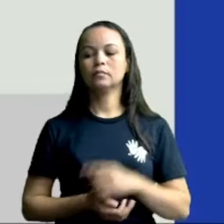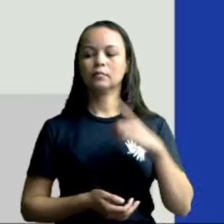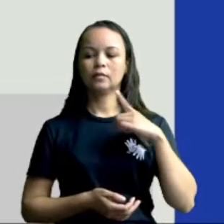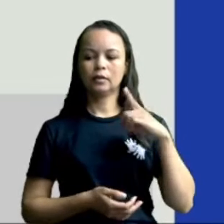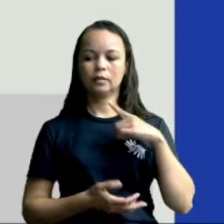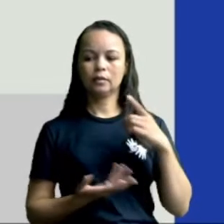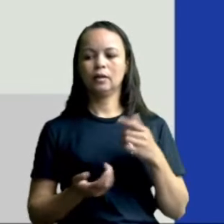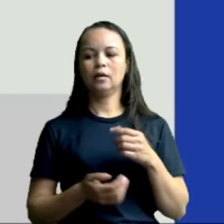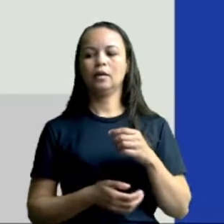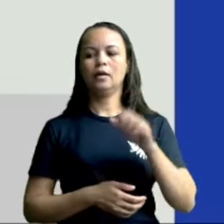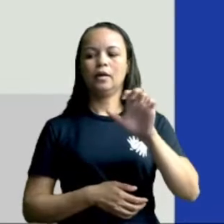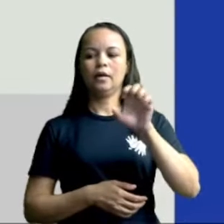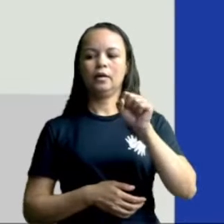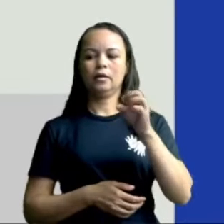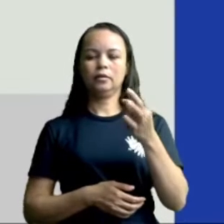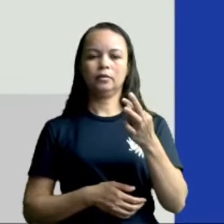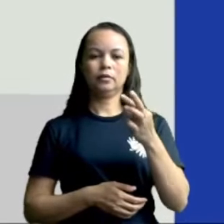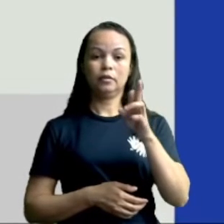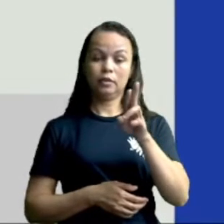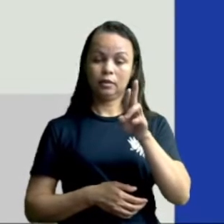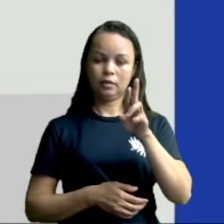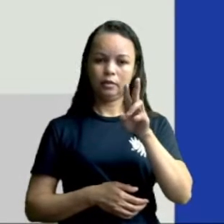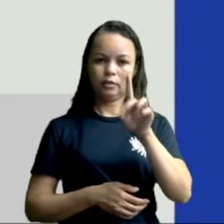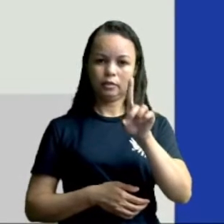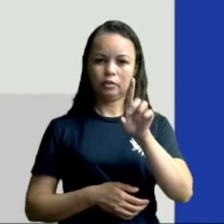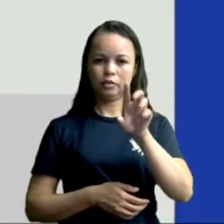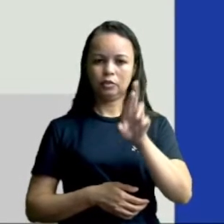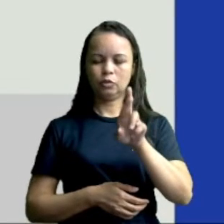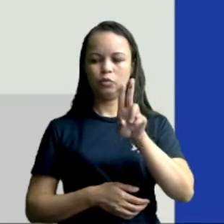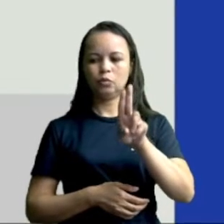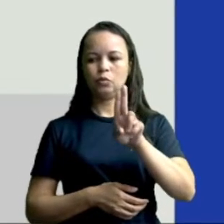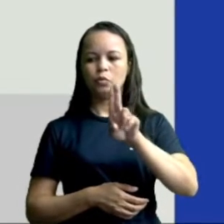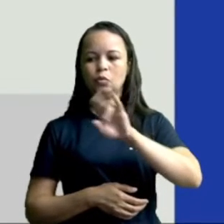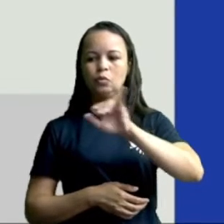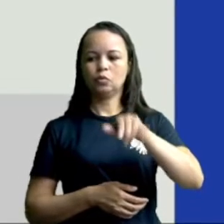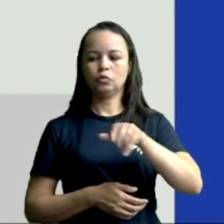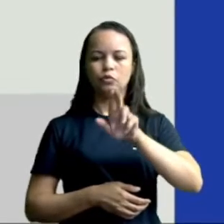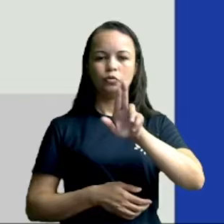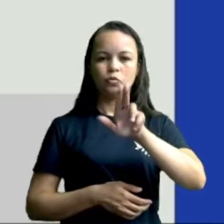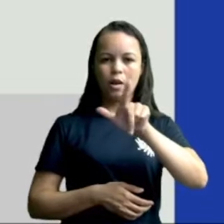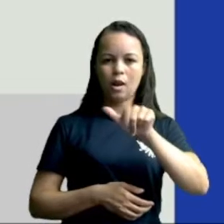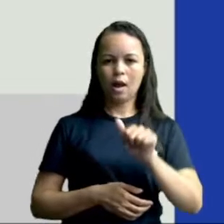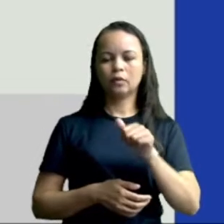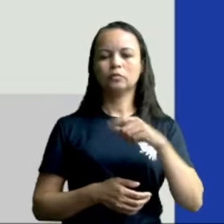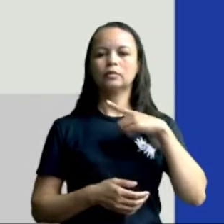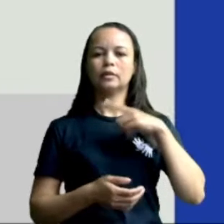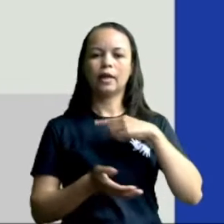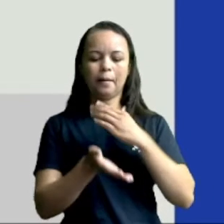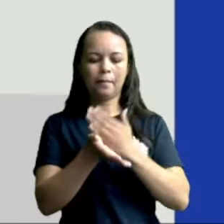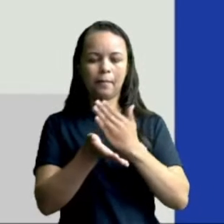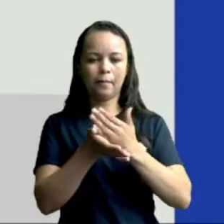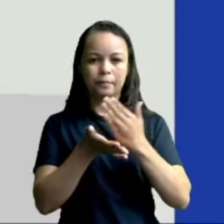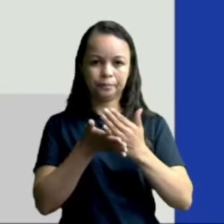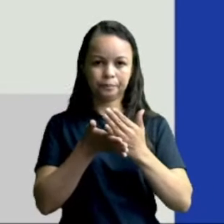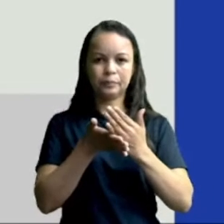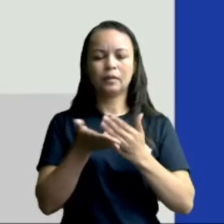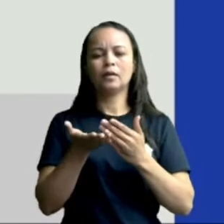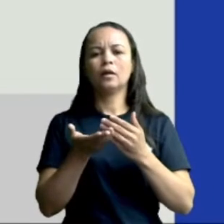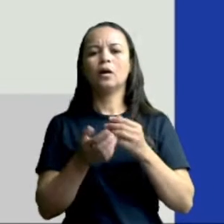a esdrúxula, quando a palavra tem a antepenúltima sílaba tônica, por